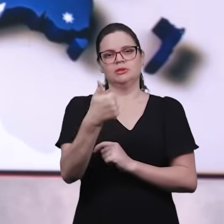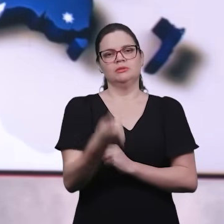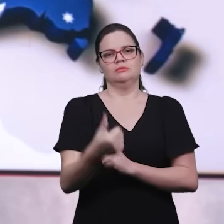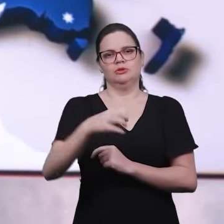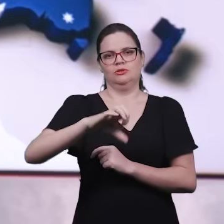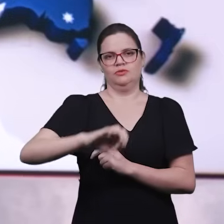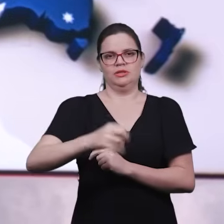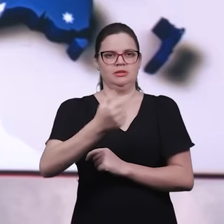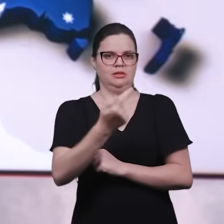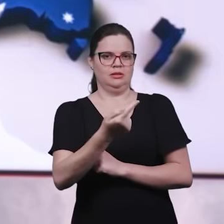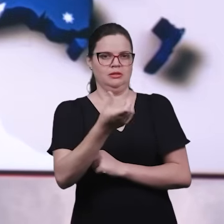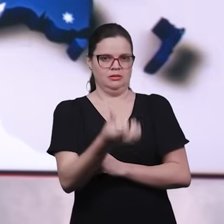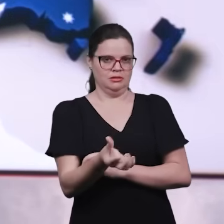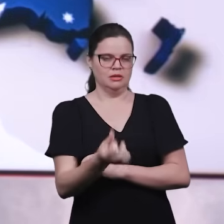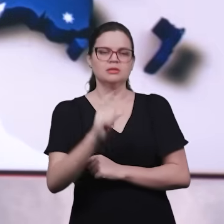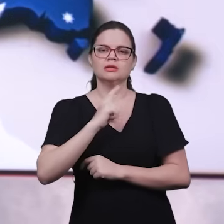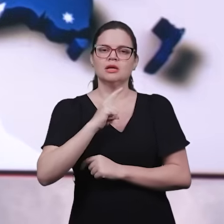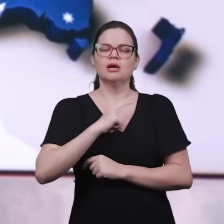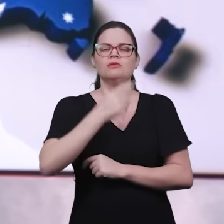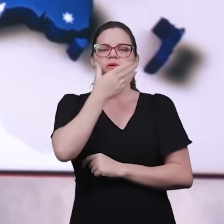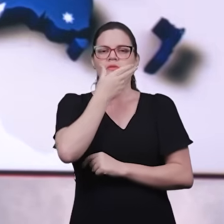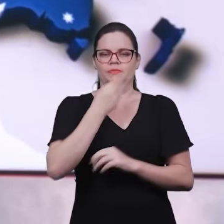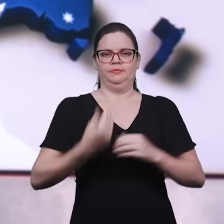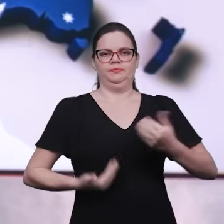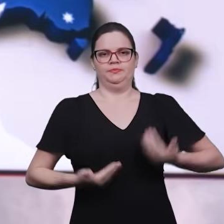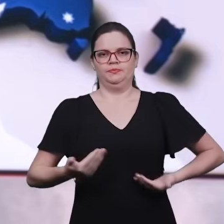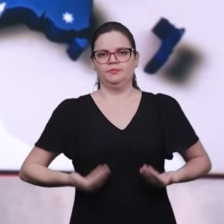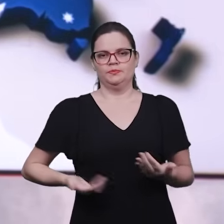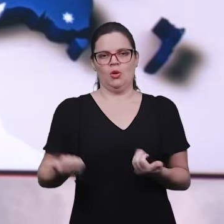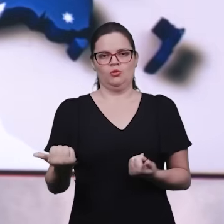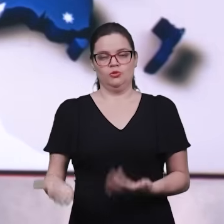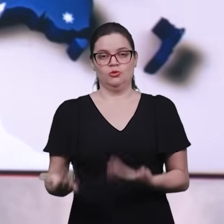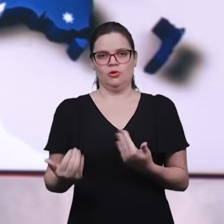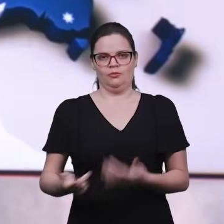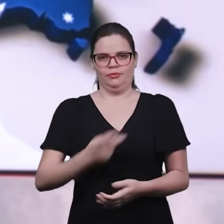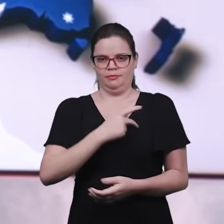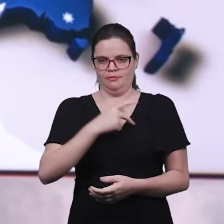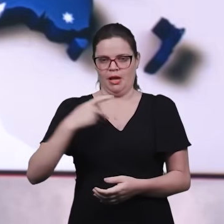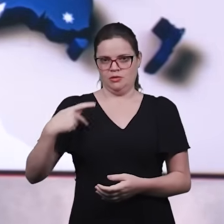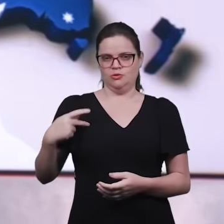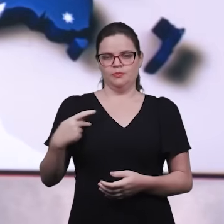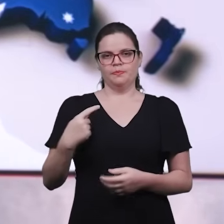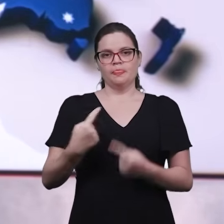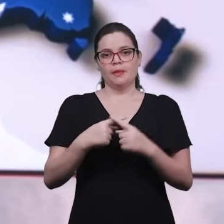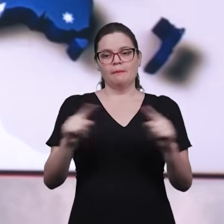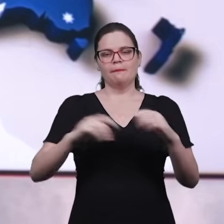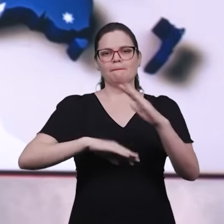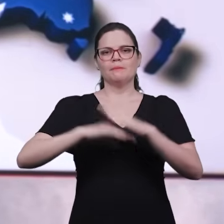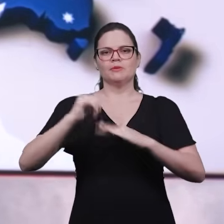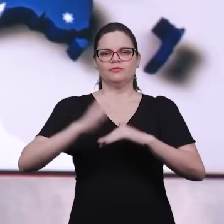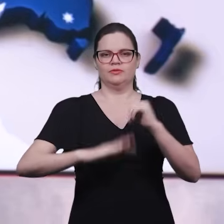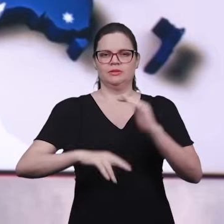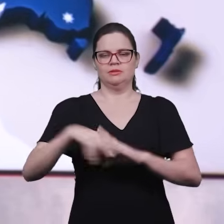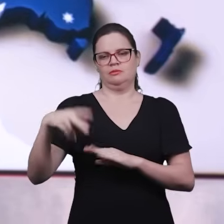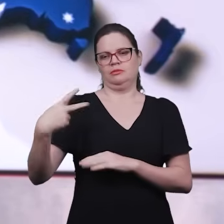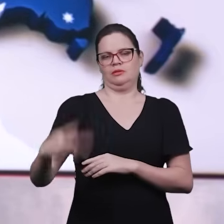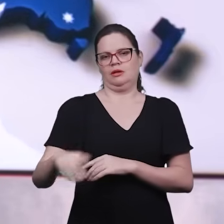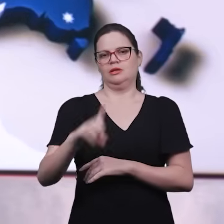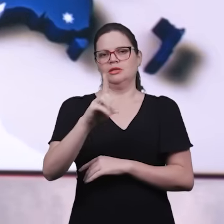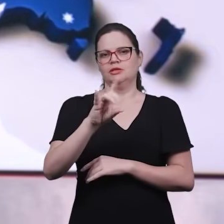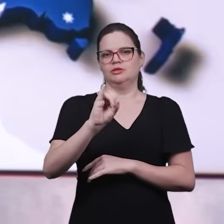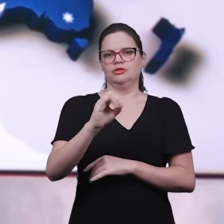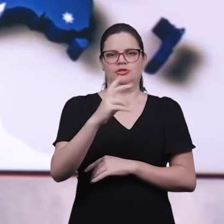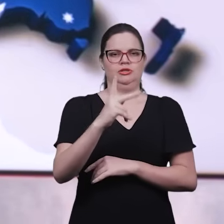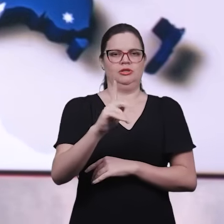1976, um jovem pastor, funcionário que era diplomata, foi encaminhado, foi